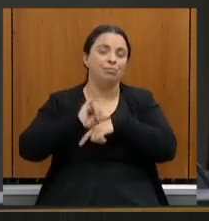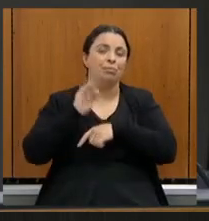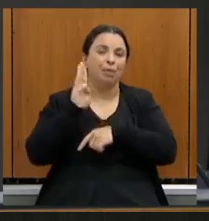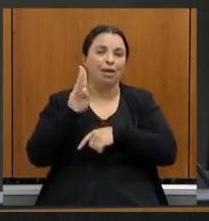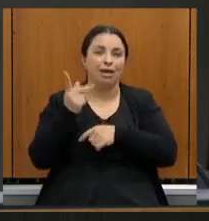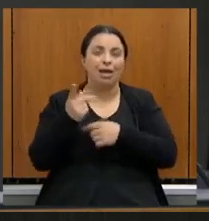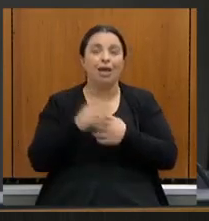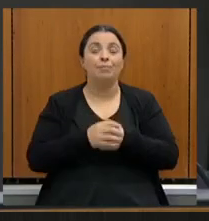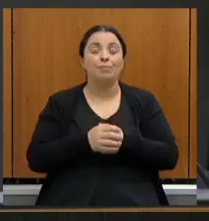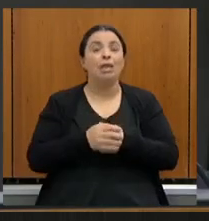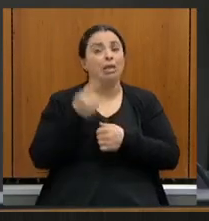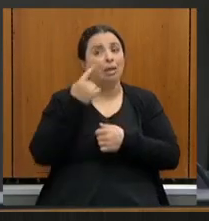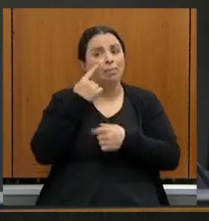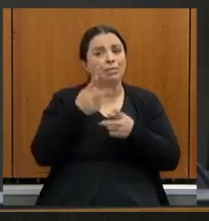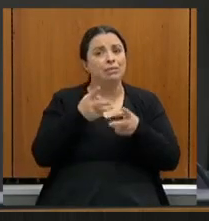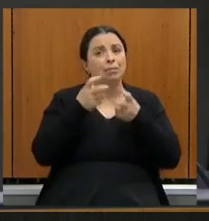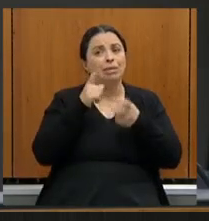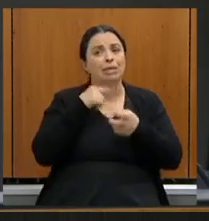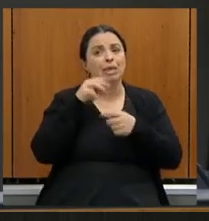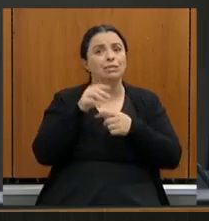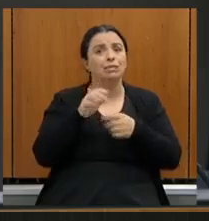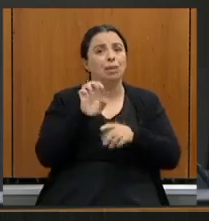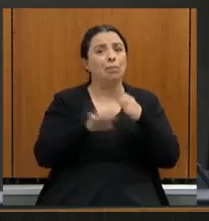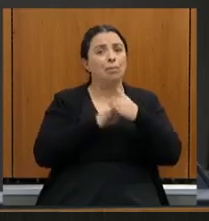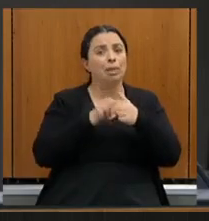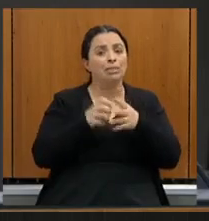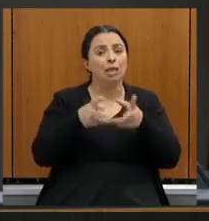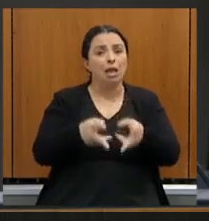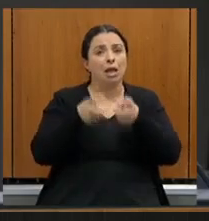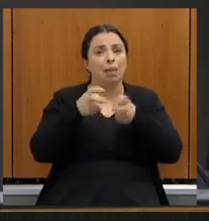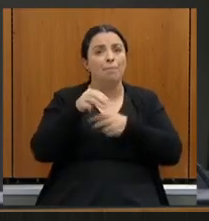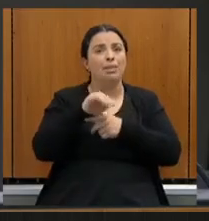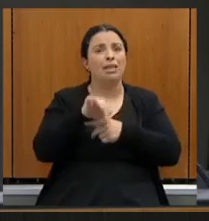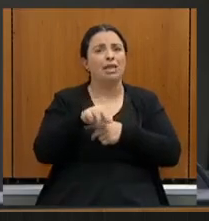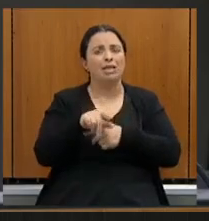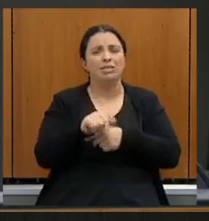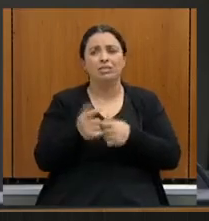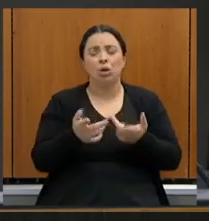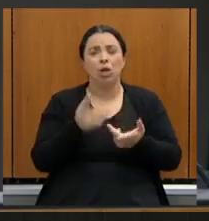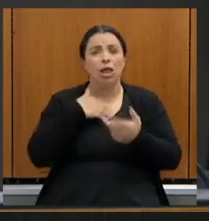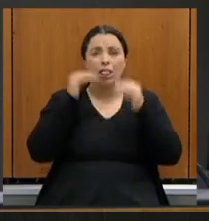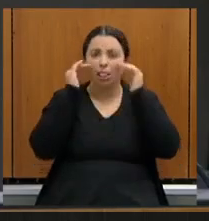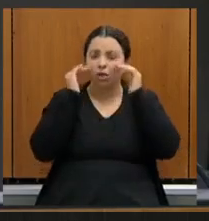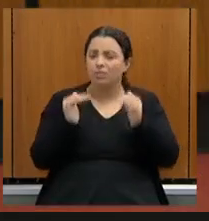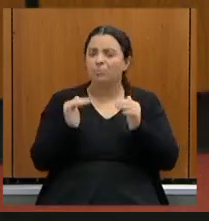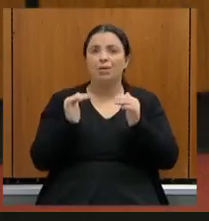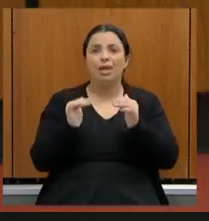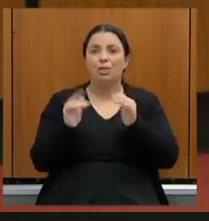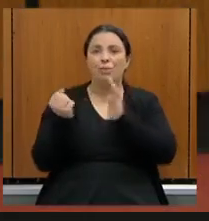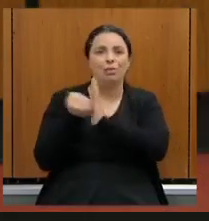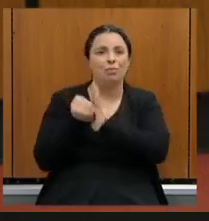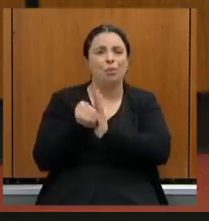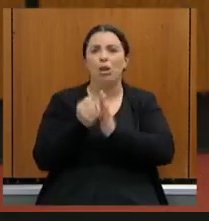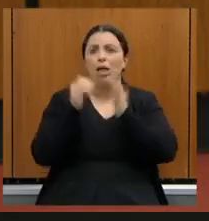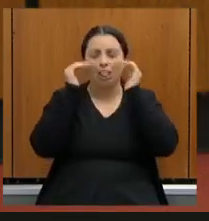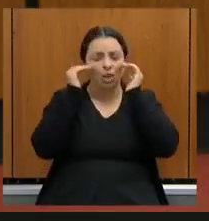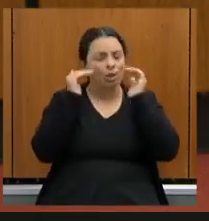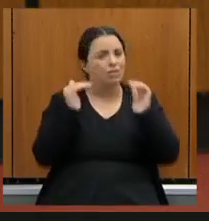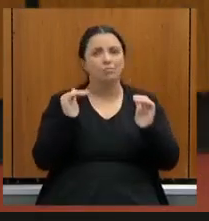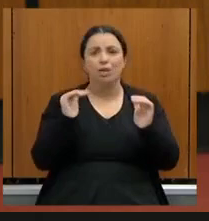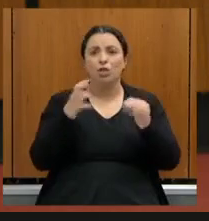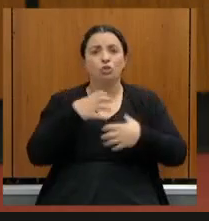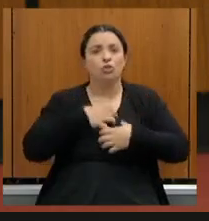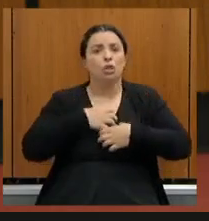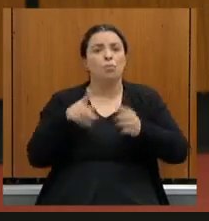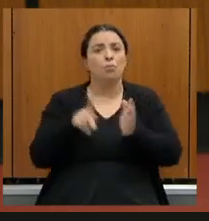das mineradoras do nosso Estado, que não respeitam o nosso patrimônio, que não respeitam o nosso modo de vida e que avançam porque também não respeitam